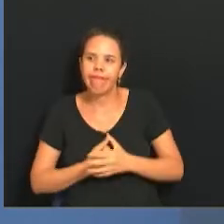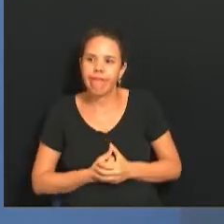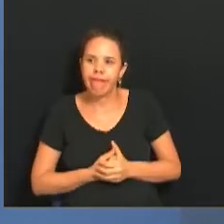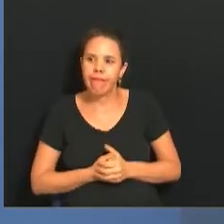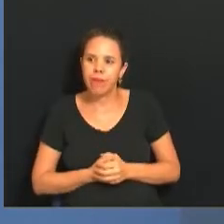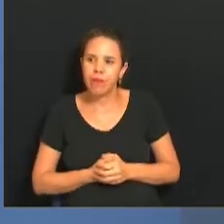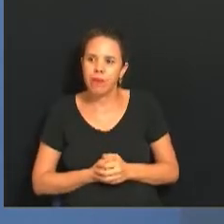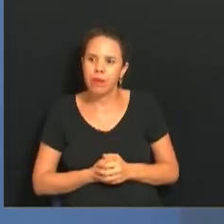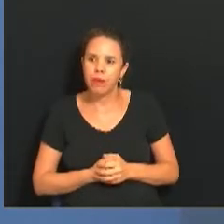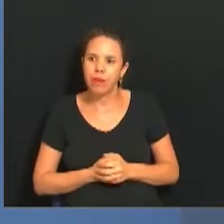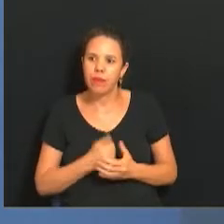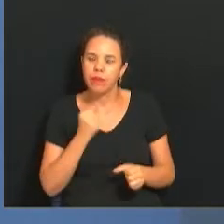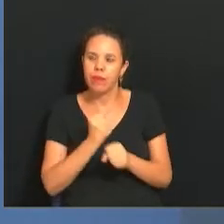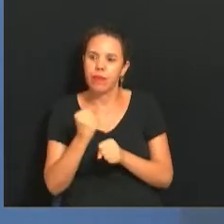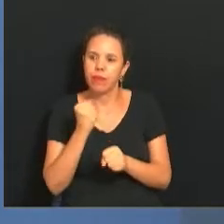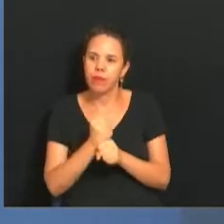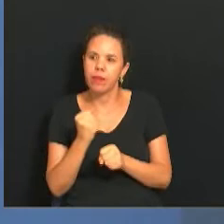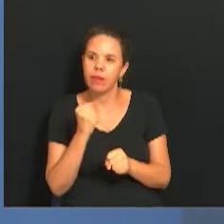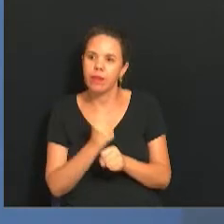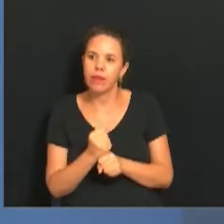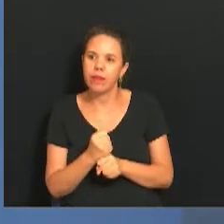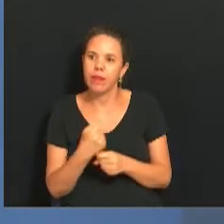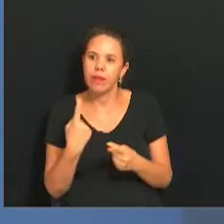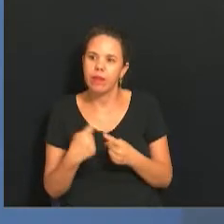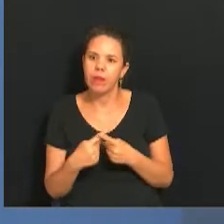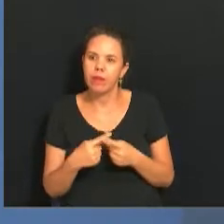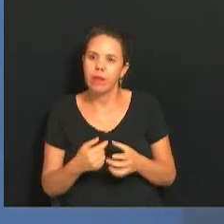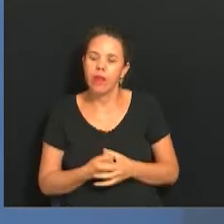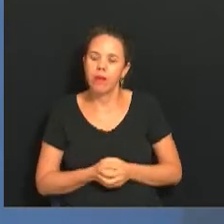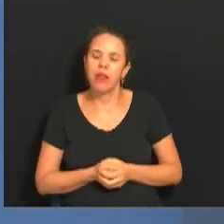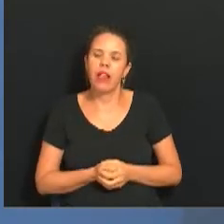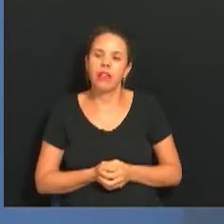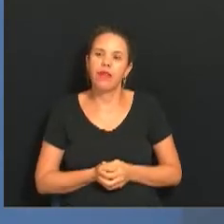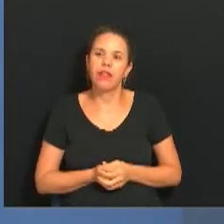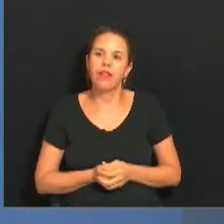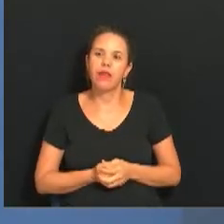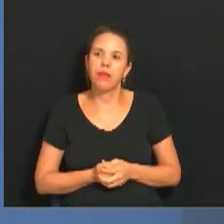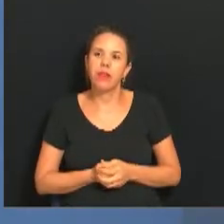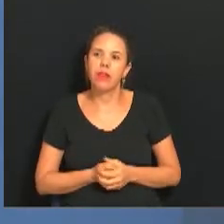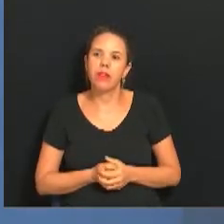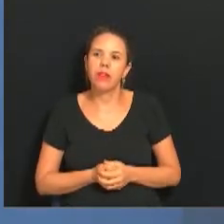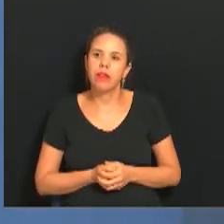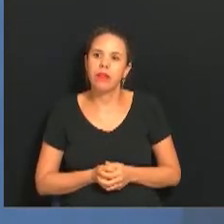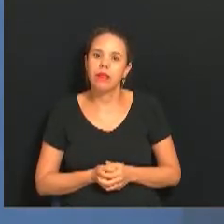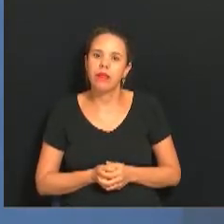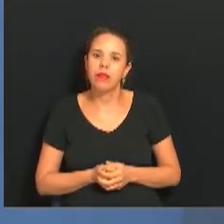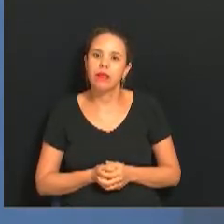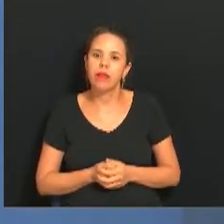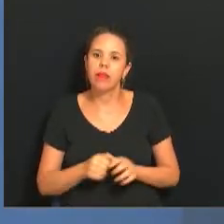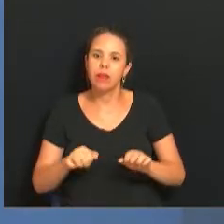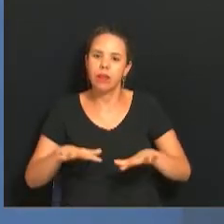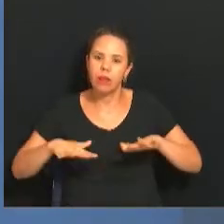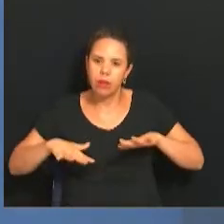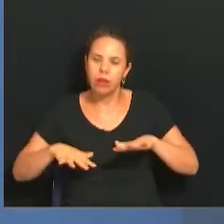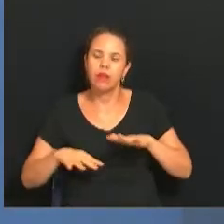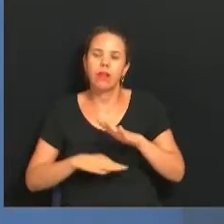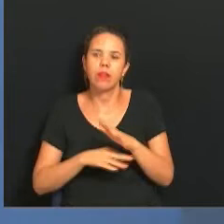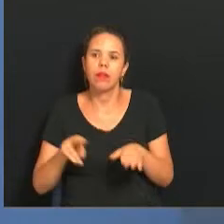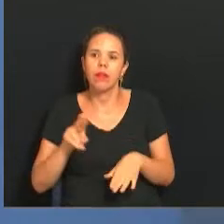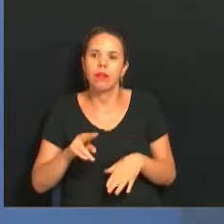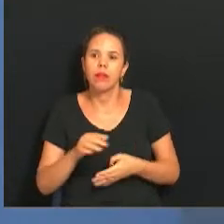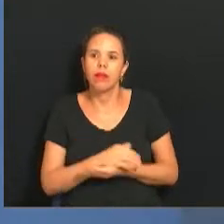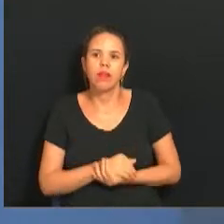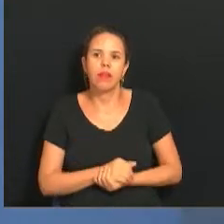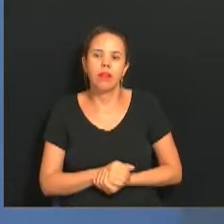passando por reformas, o que inviabiliza a utilização do plenário e do plenarinho. Então, Avenida